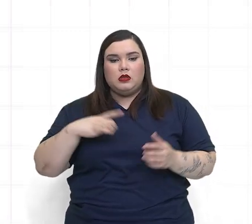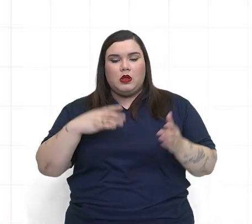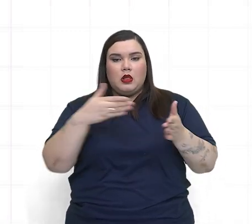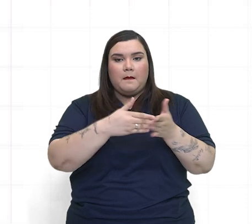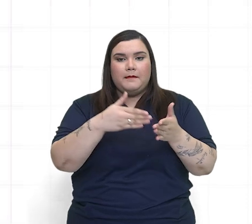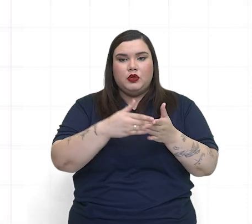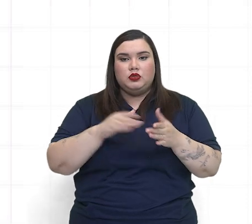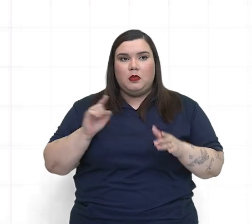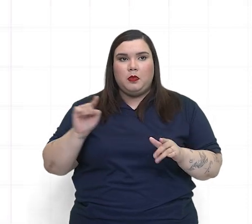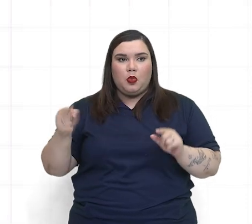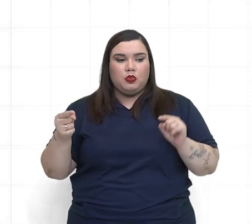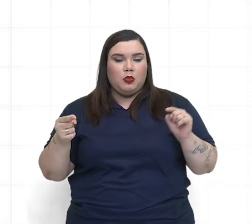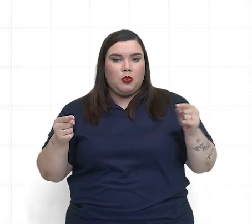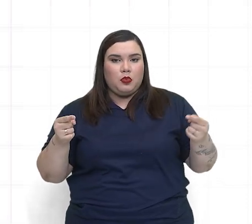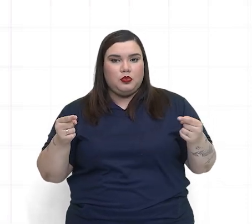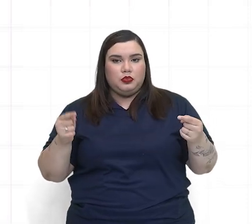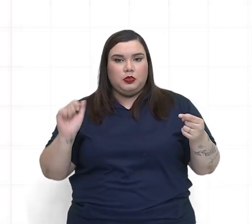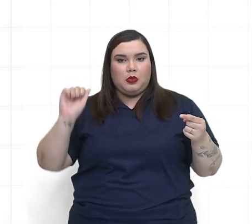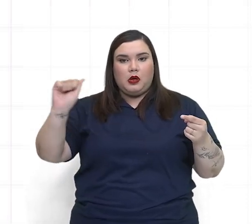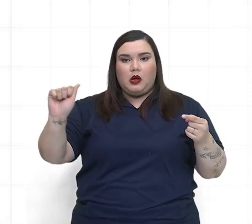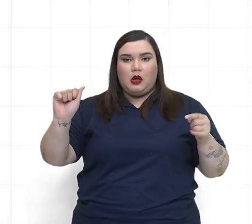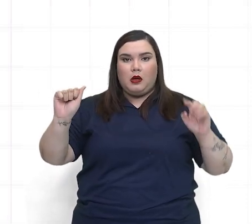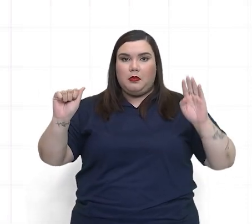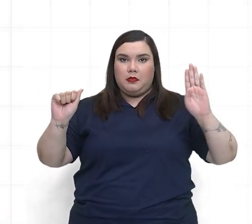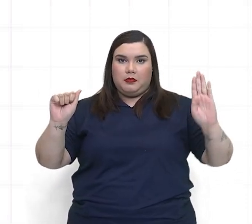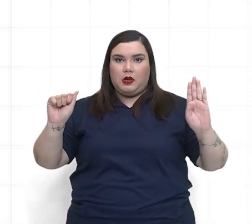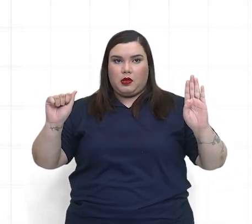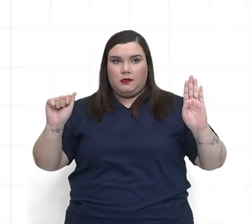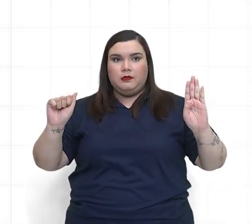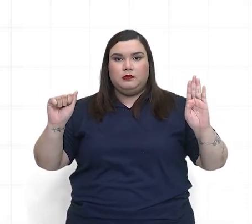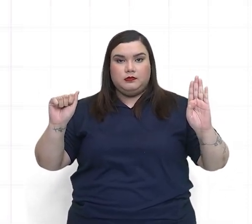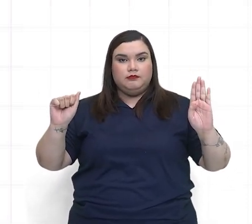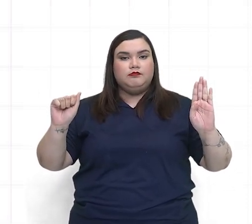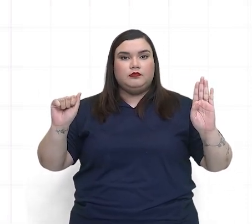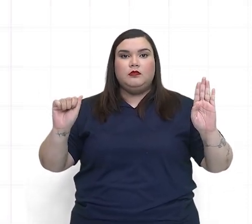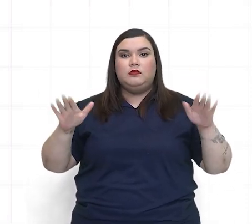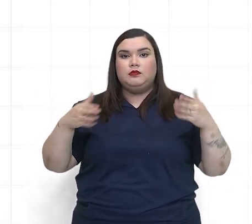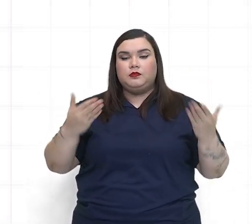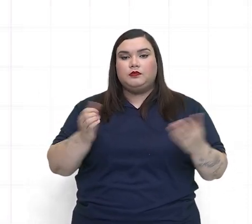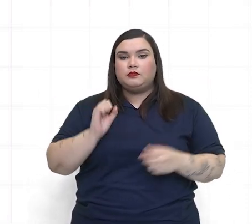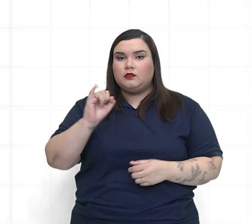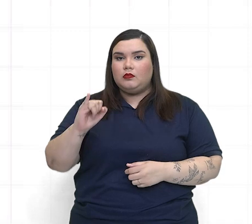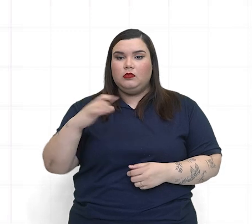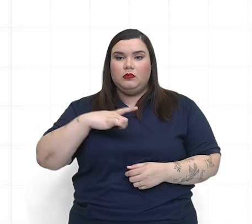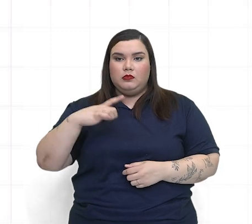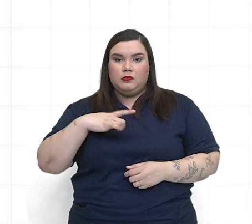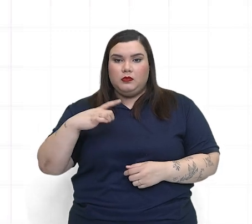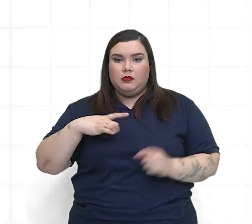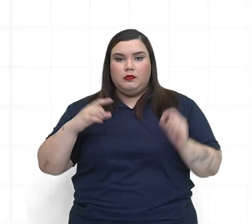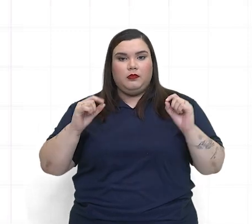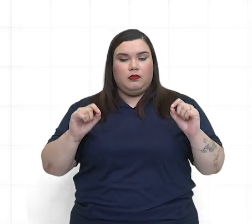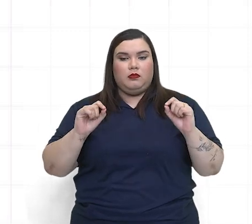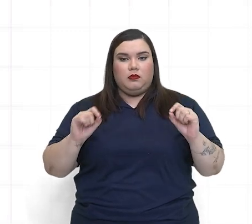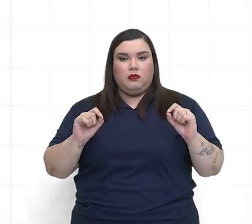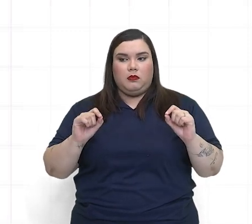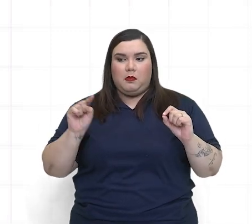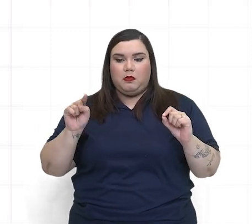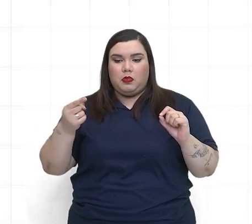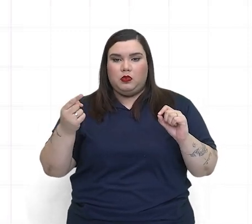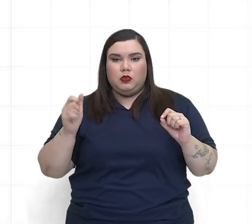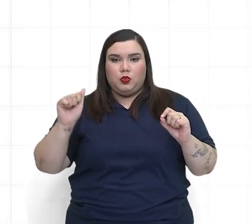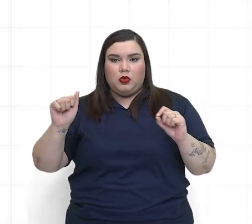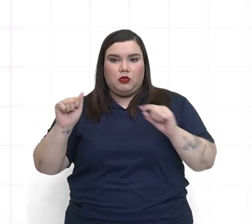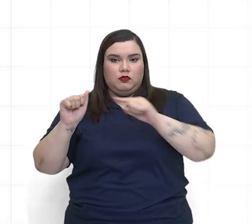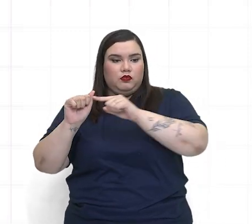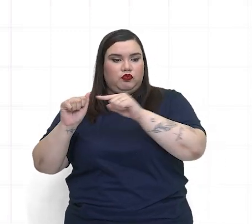por dois pontos distintos, A e B. Então, ó, se eu tenho, no caso, esses dois